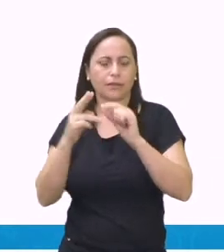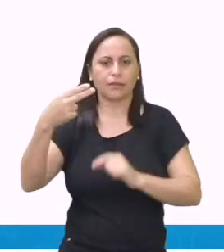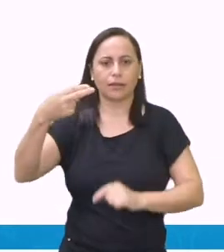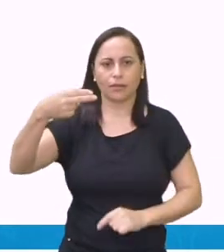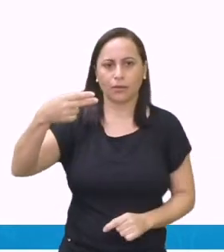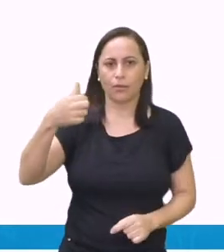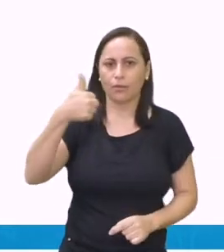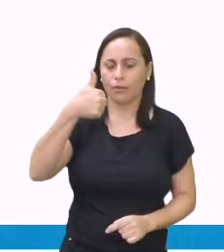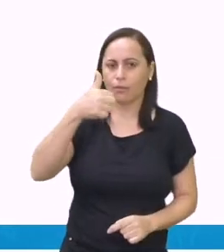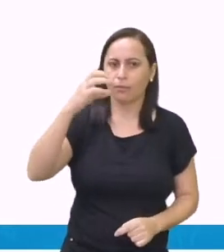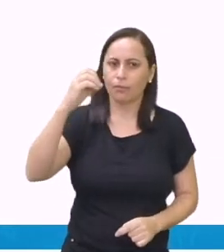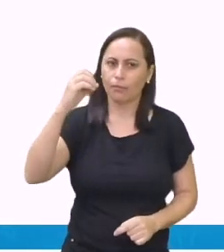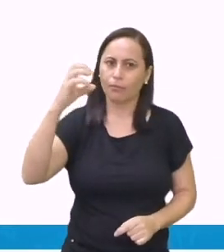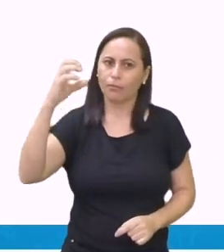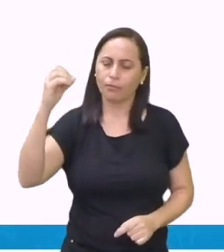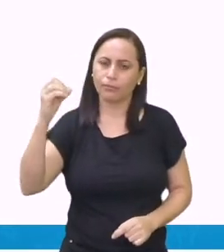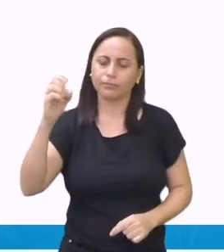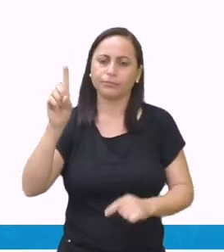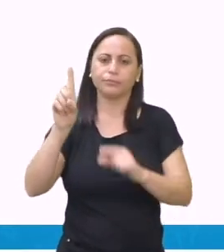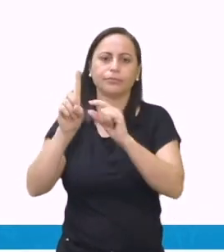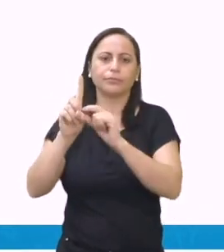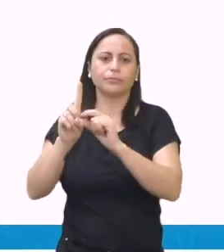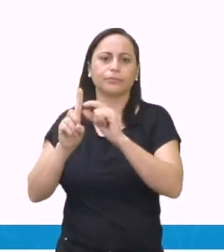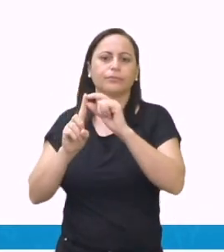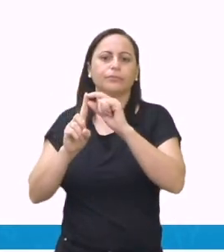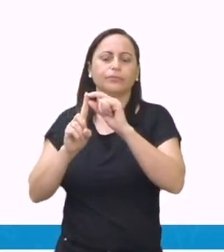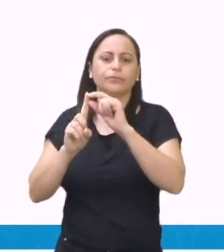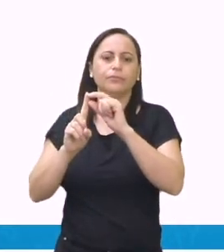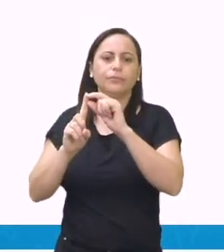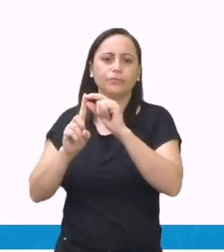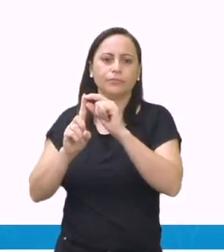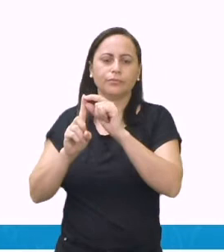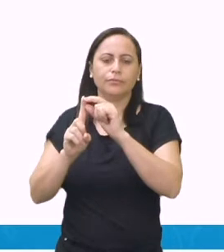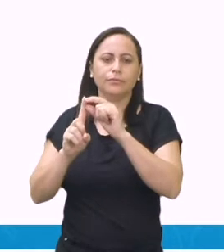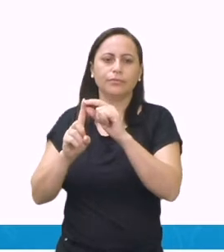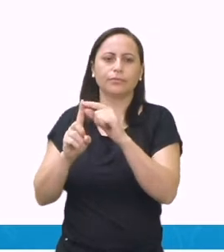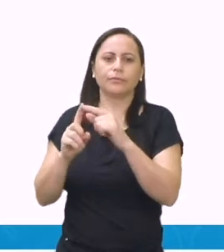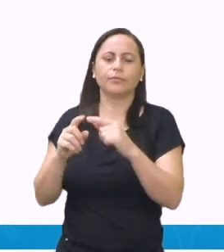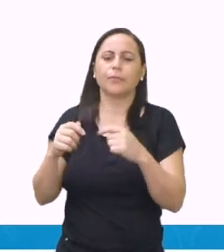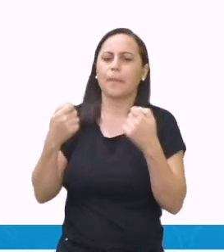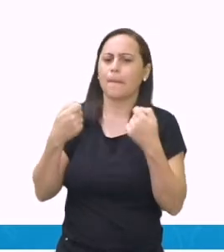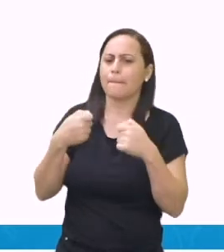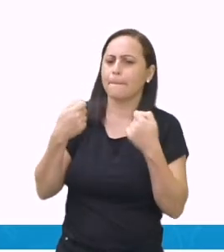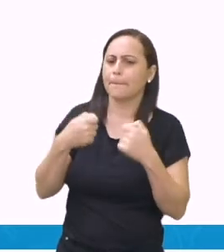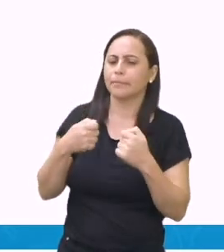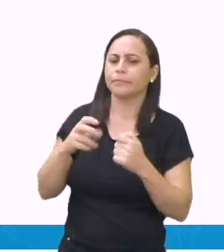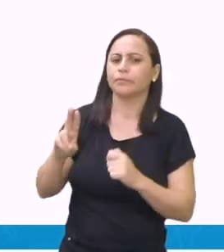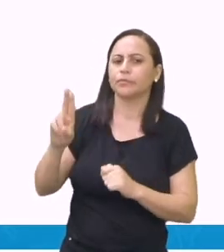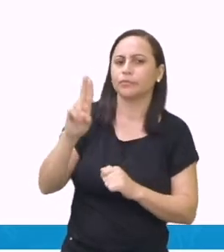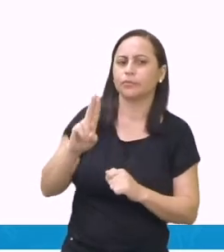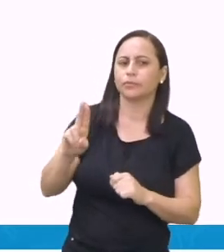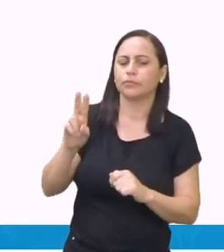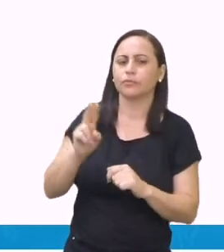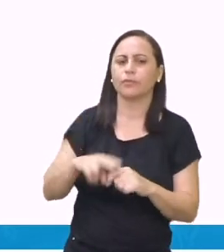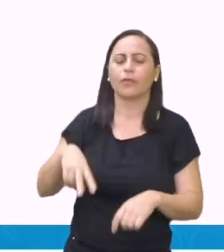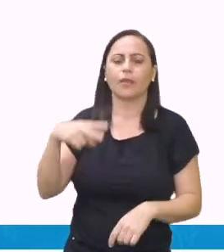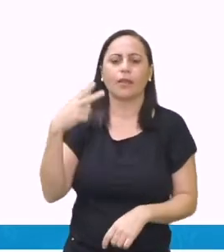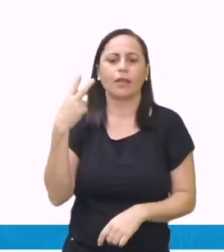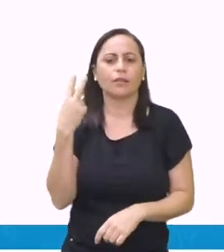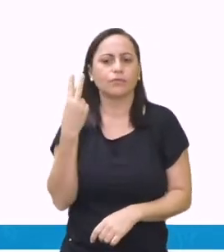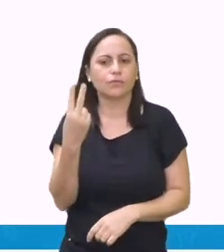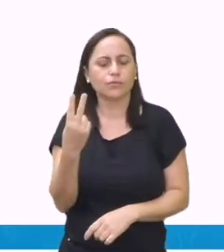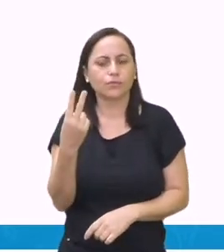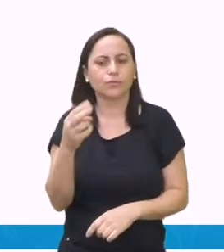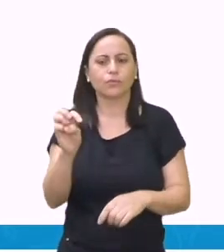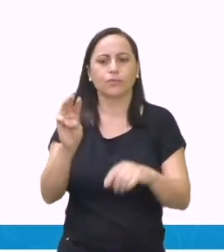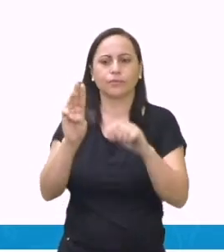só aqui? Não. Uma centena, eu tenho que ocupar as 2 ordens da dezena e da unidade. Se eu